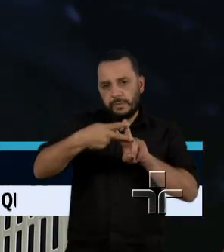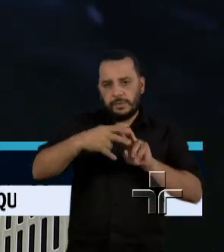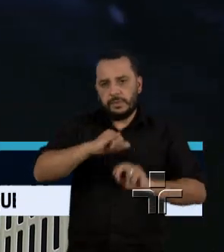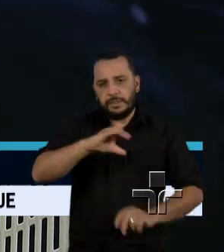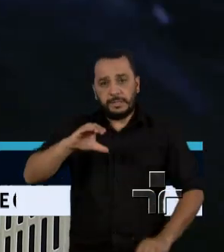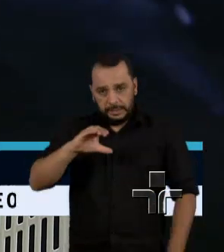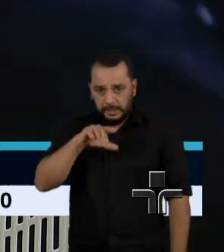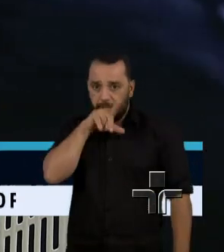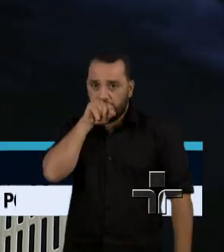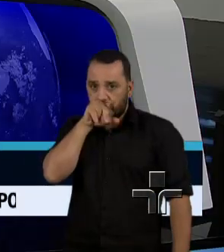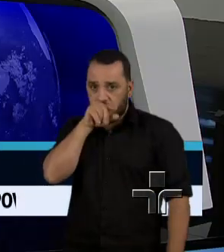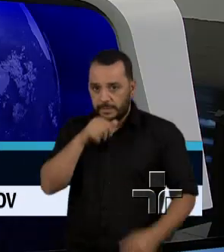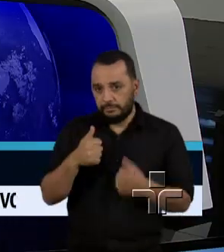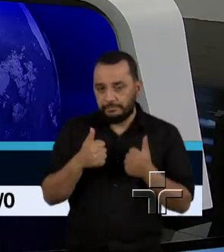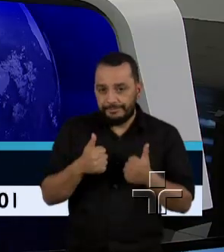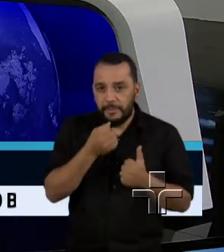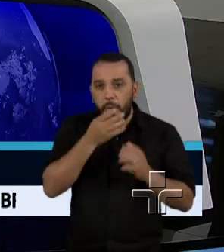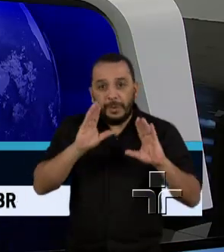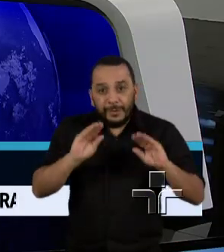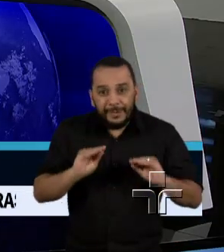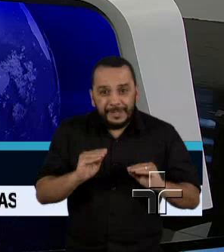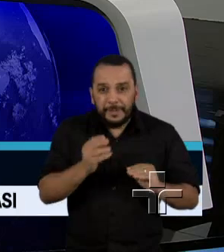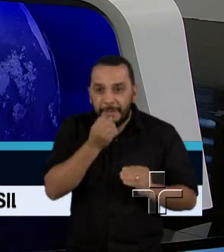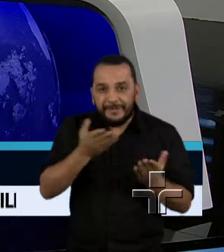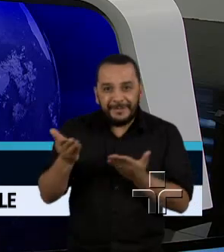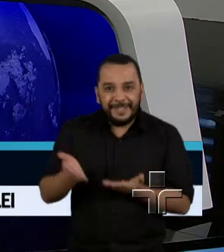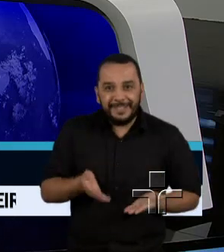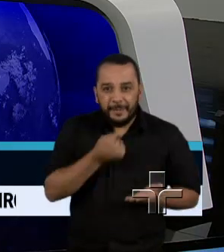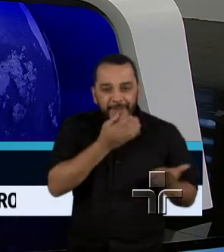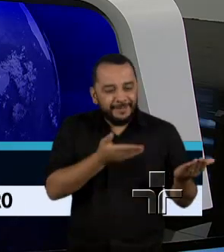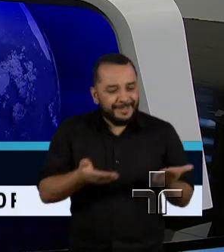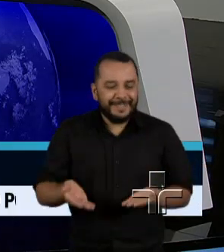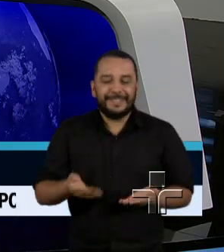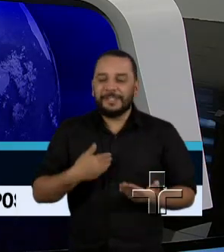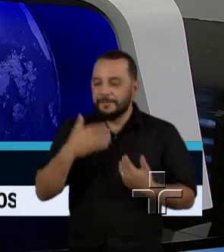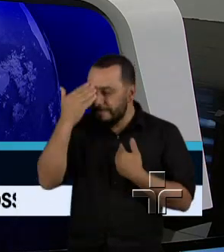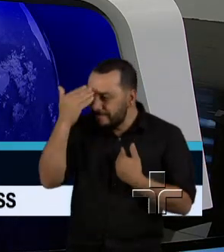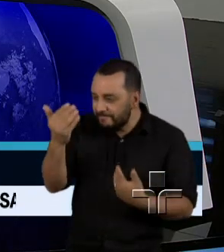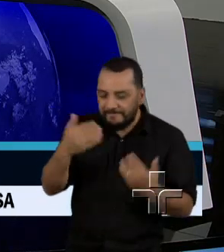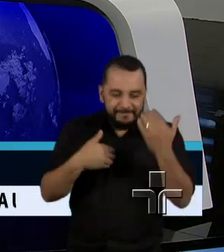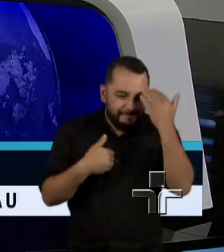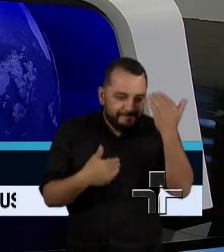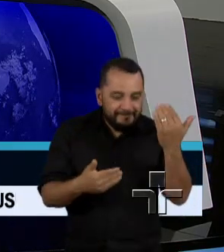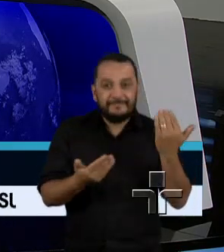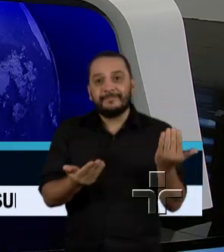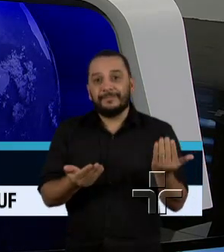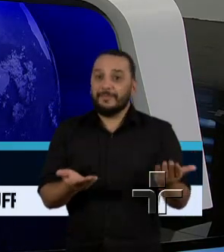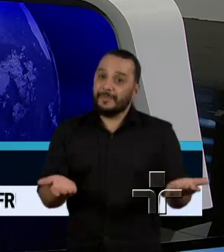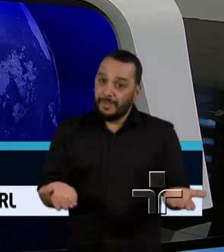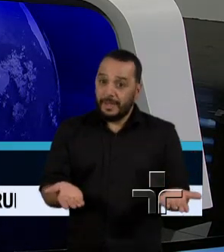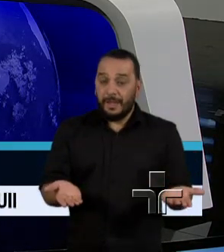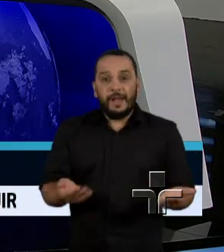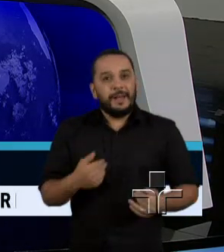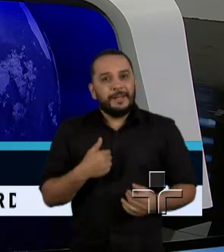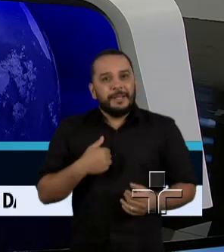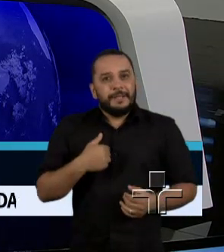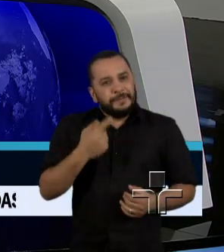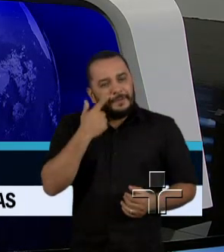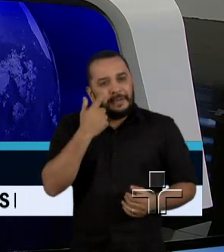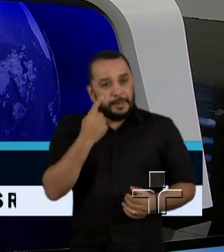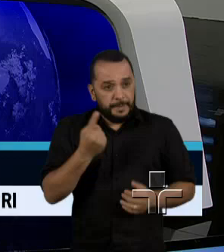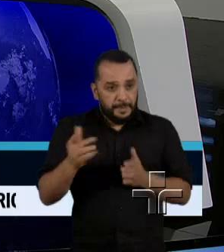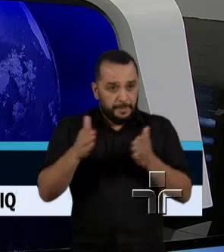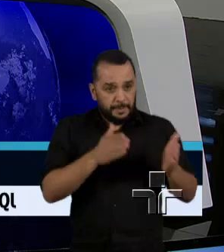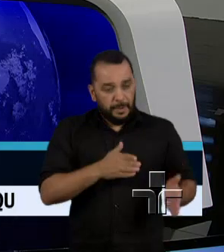hashtag Jornal da Cultura. Boa noite, sejam bem-vindas. Boa noite, obrigada. Mara, a gente viu no primeiro bloco que a Embraer